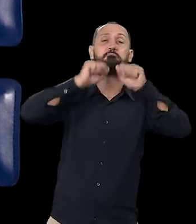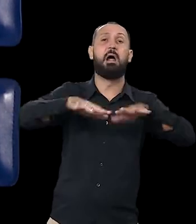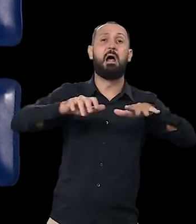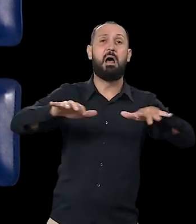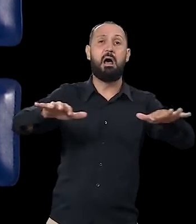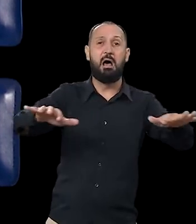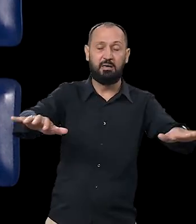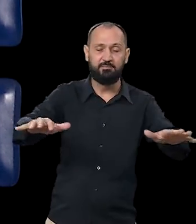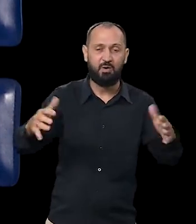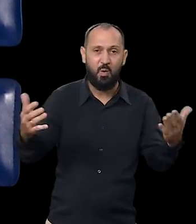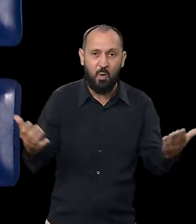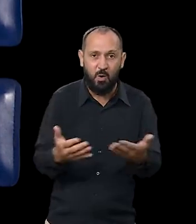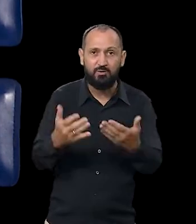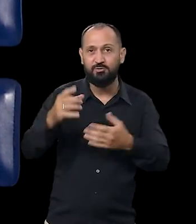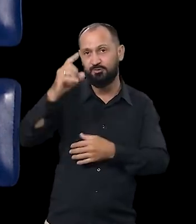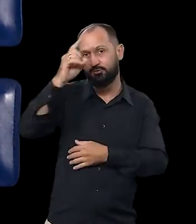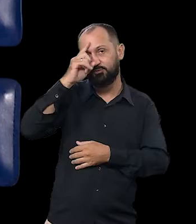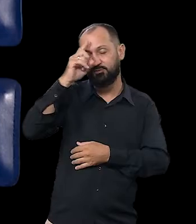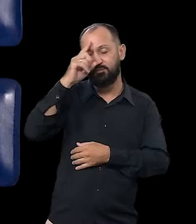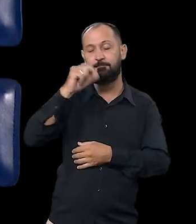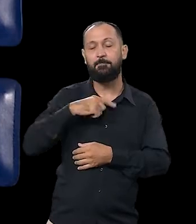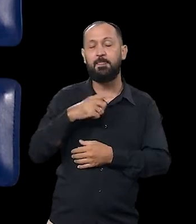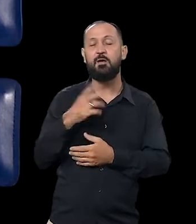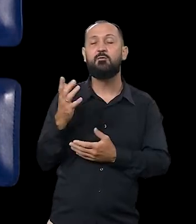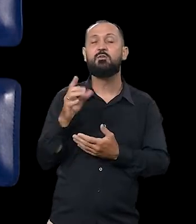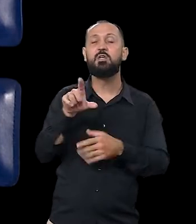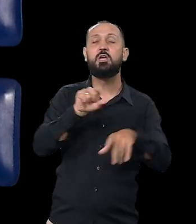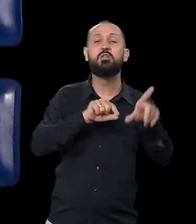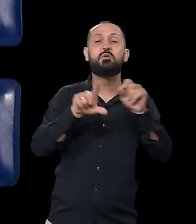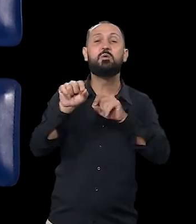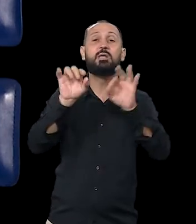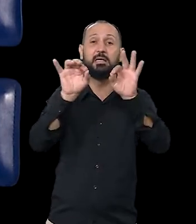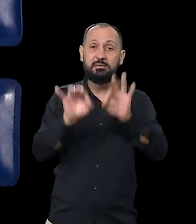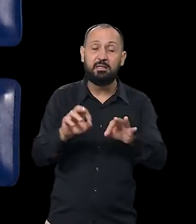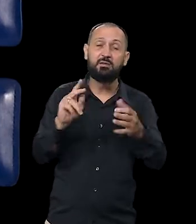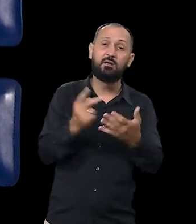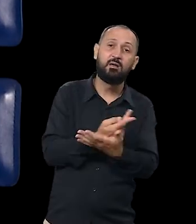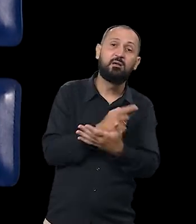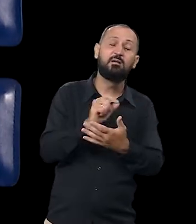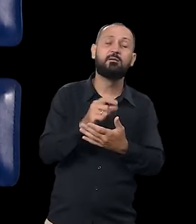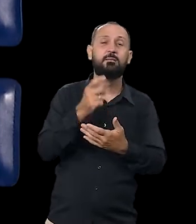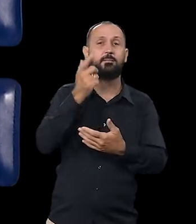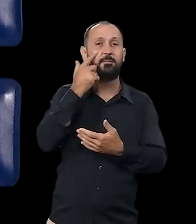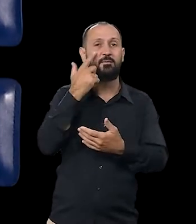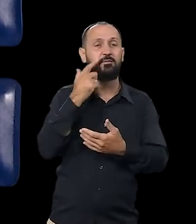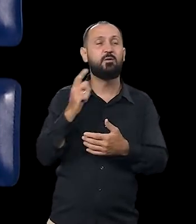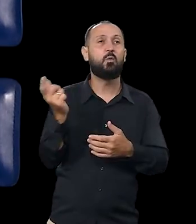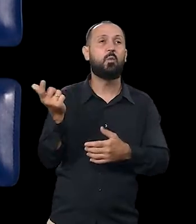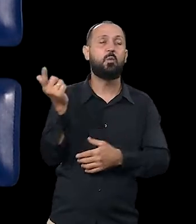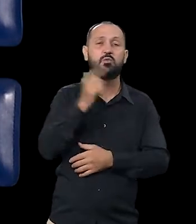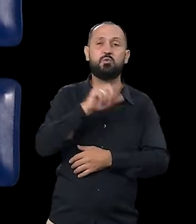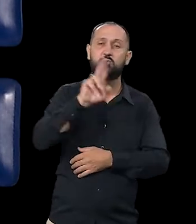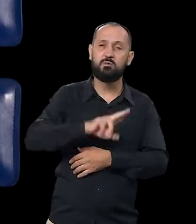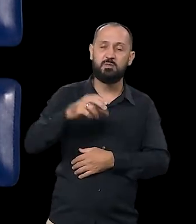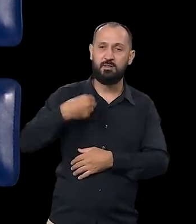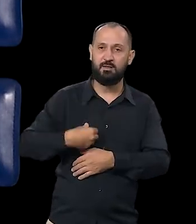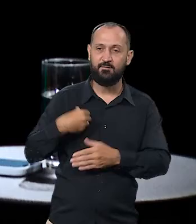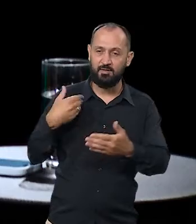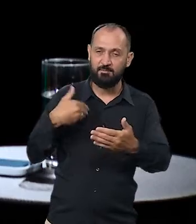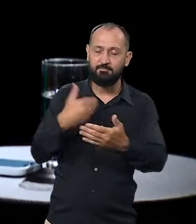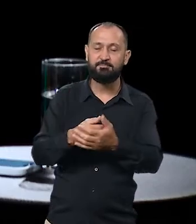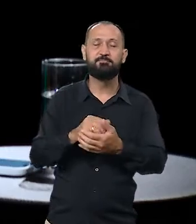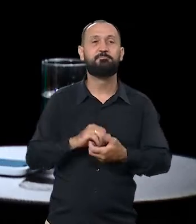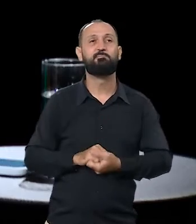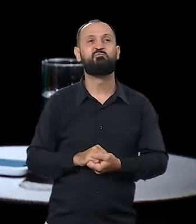somos bombardeados todos os dias, fazer o filtro necessário para recolher aquilo que lhe possa ser útil ao longo da